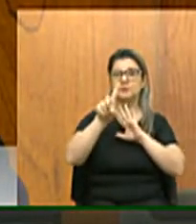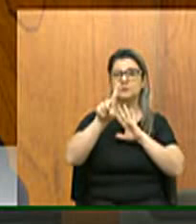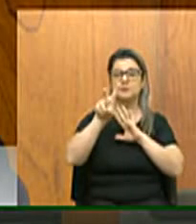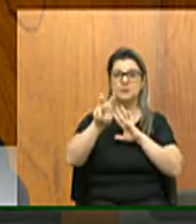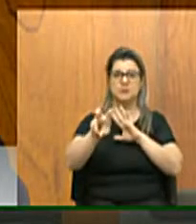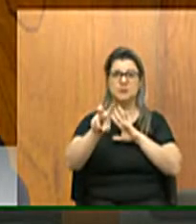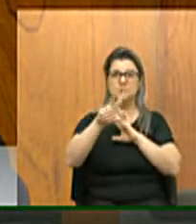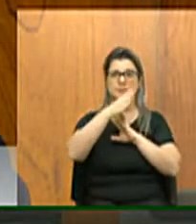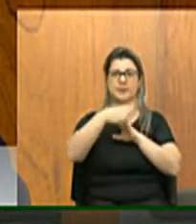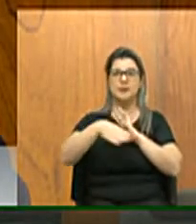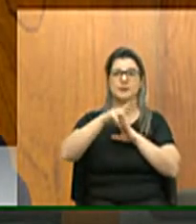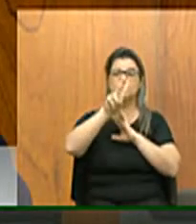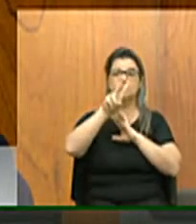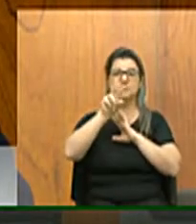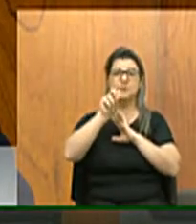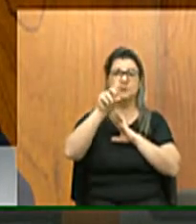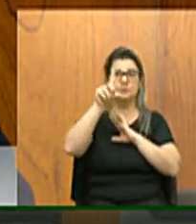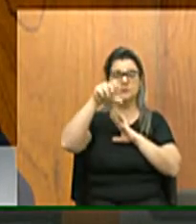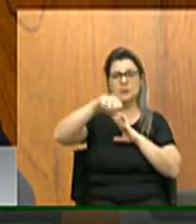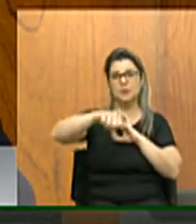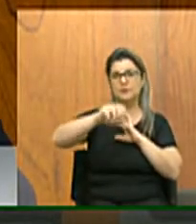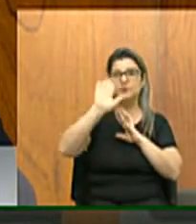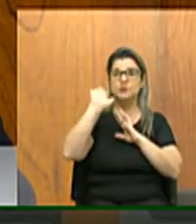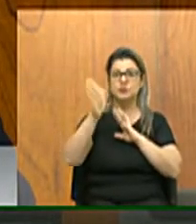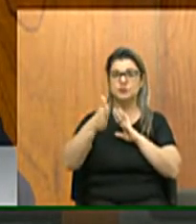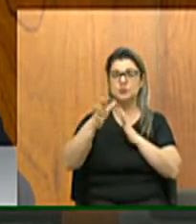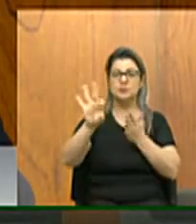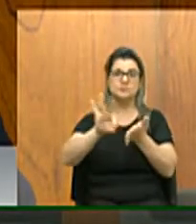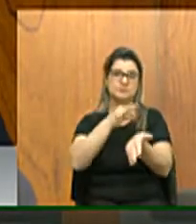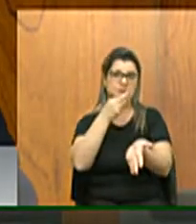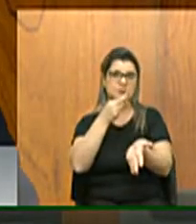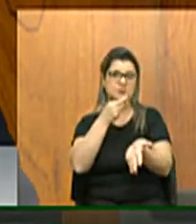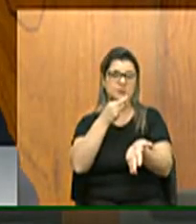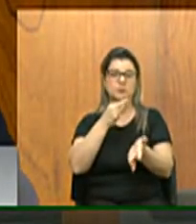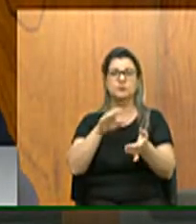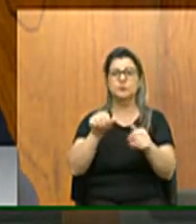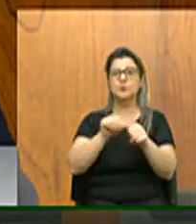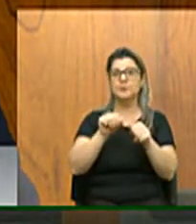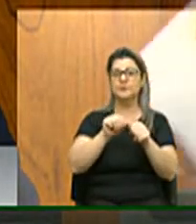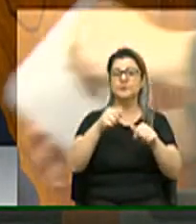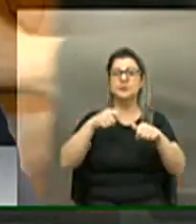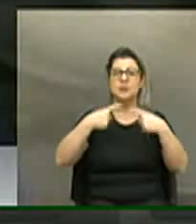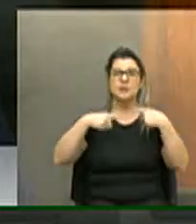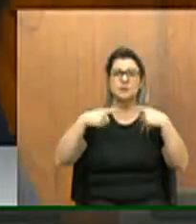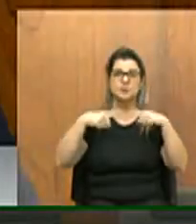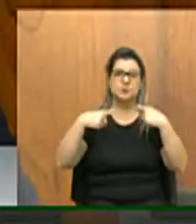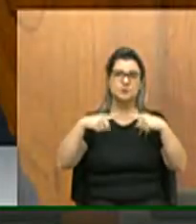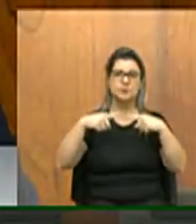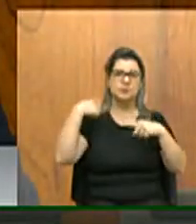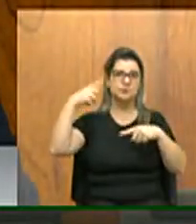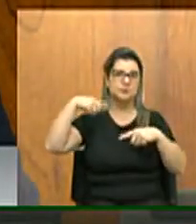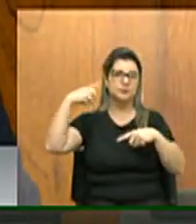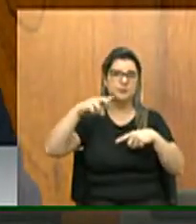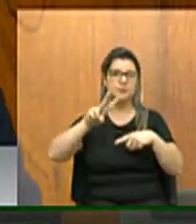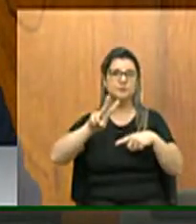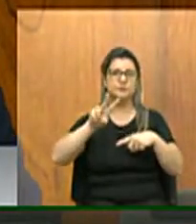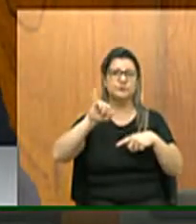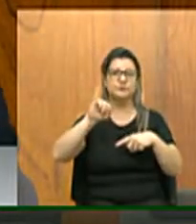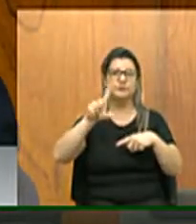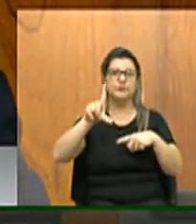515/2019 e já inscrito para fazer a discussão o deputado Vilmar